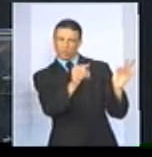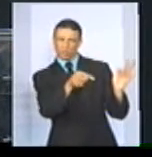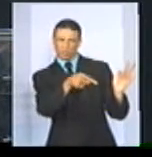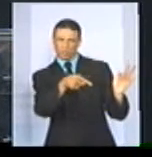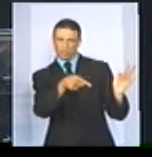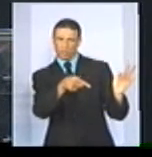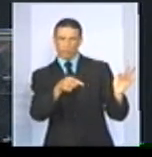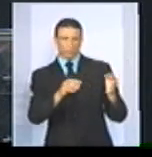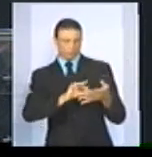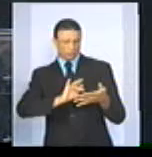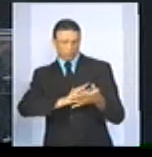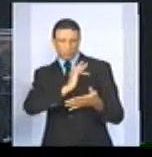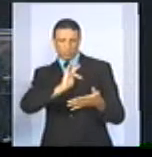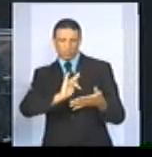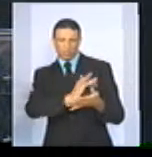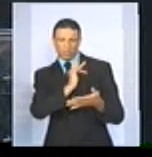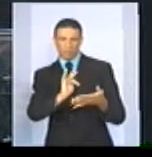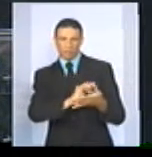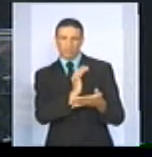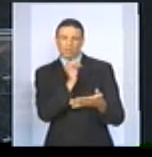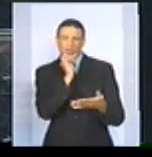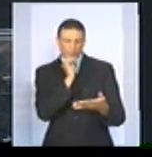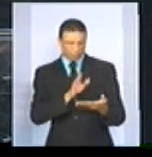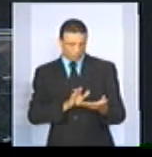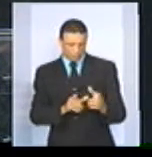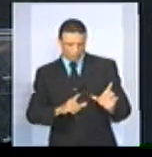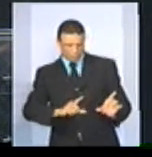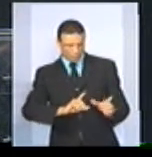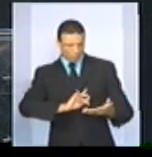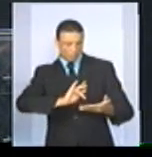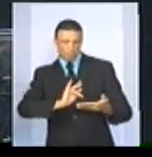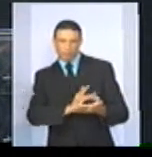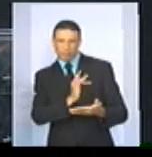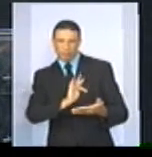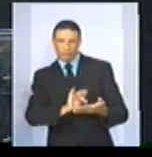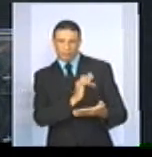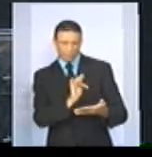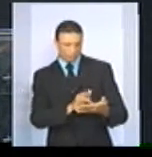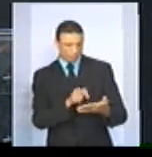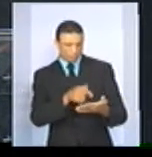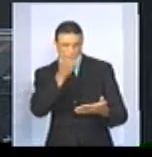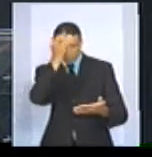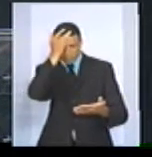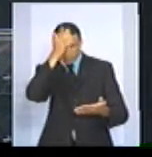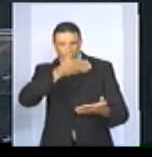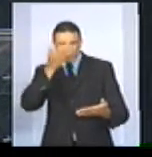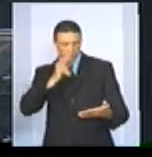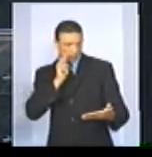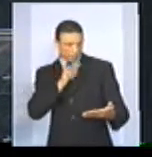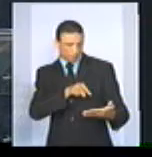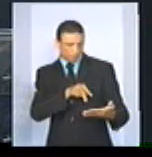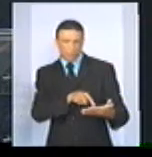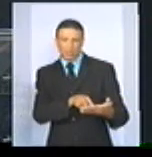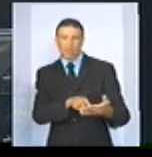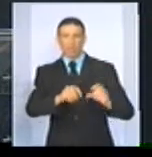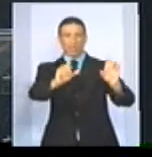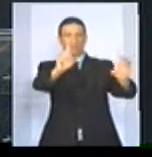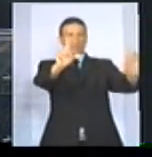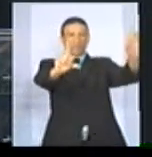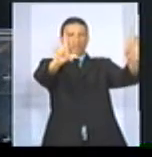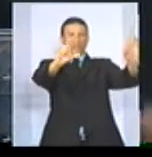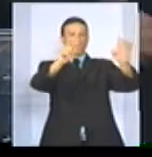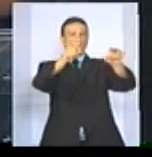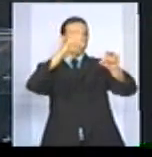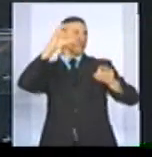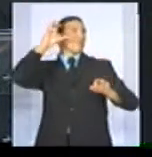screen, uma segunda tela na mão do nosso telespectador, a oportunidade do telespectador assistir a televisão na tela grande com um som